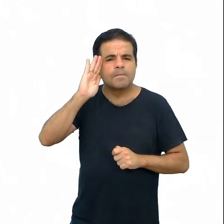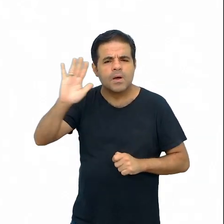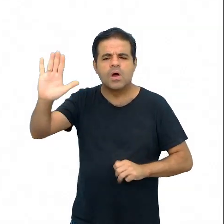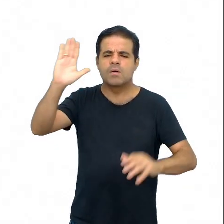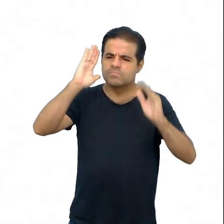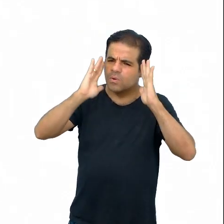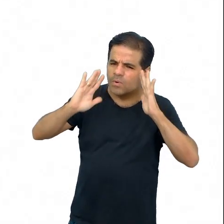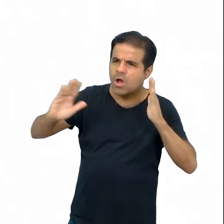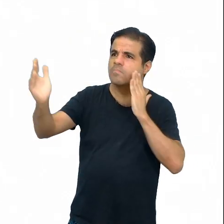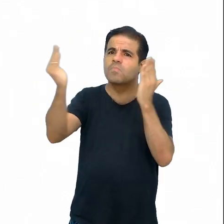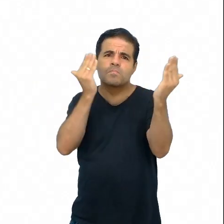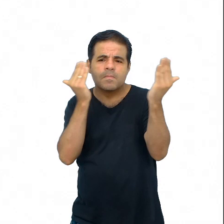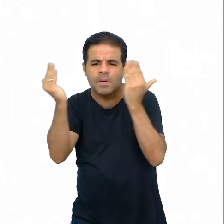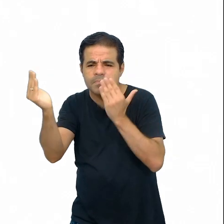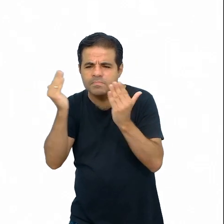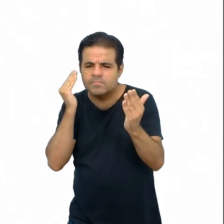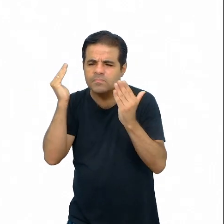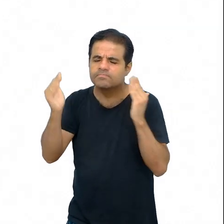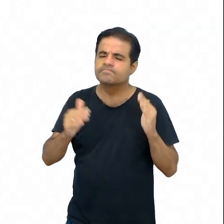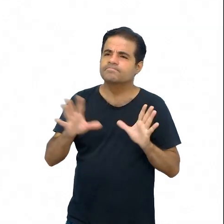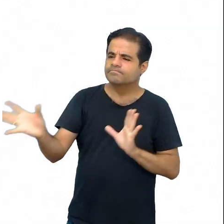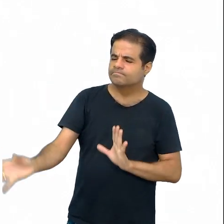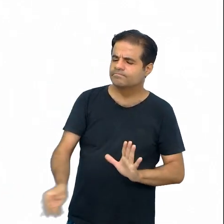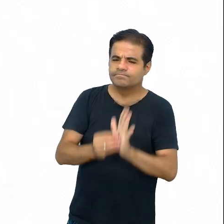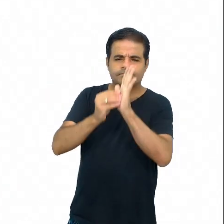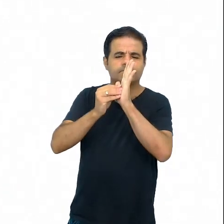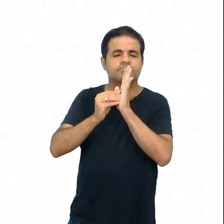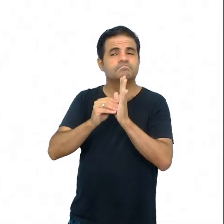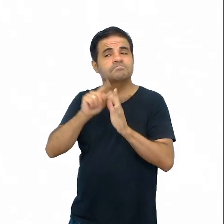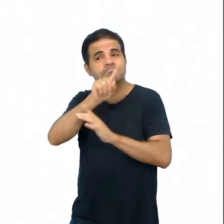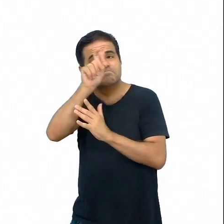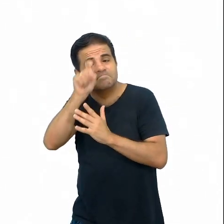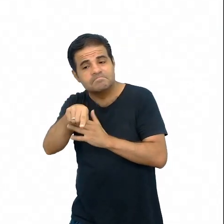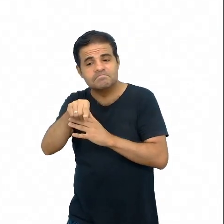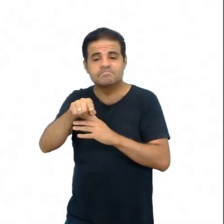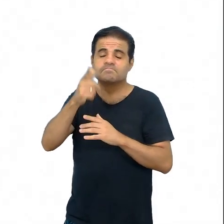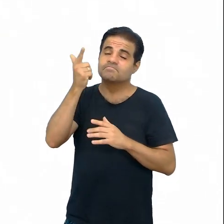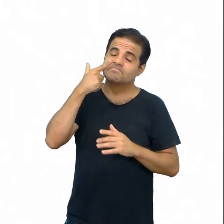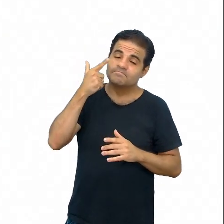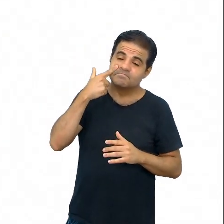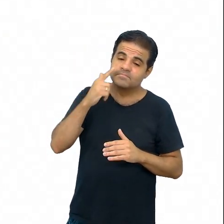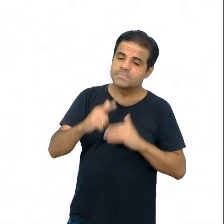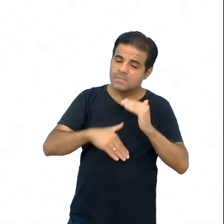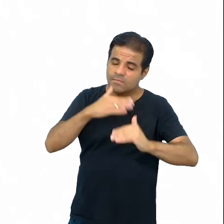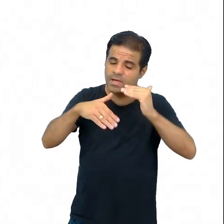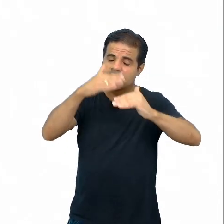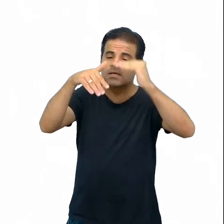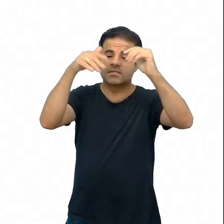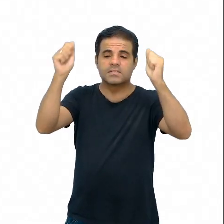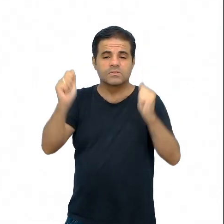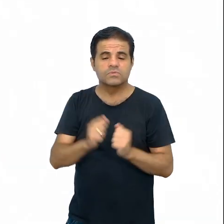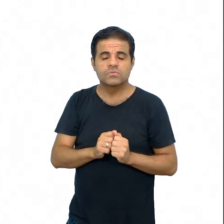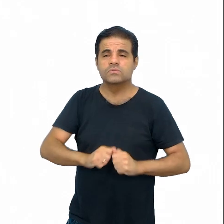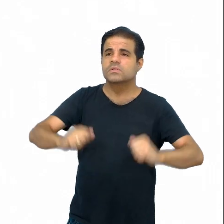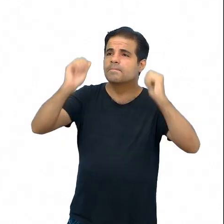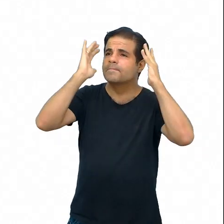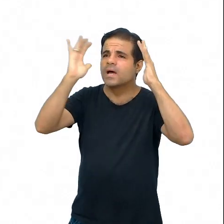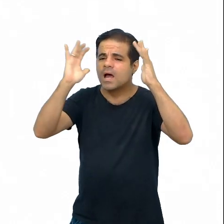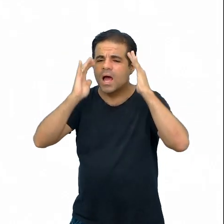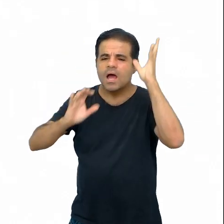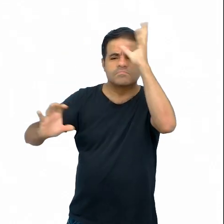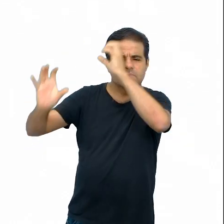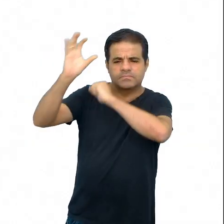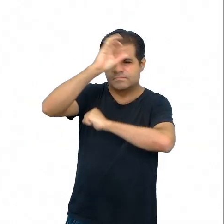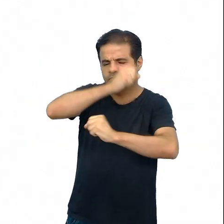reflexões, comparam, colocam ali hipóteses, né, e vão ali crescendo, né, nessa aprendizagem